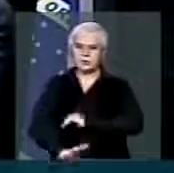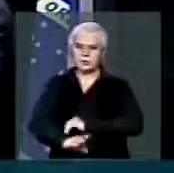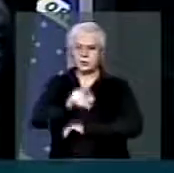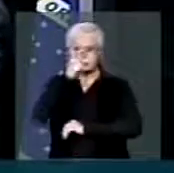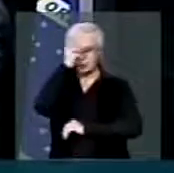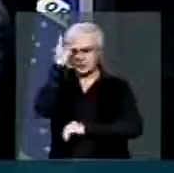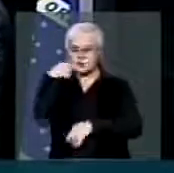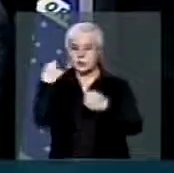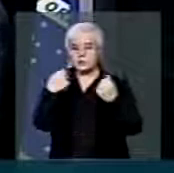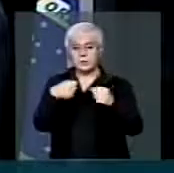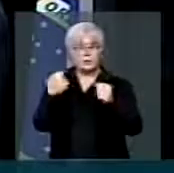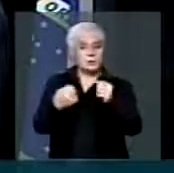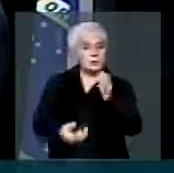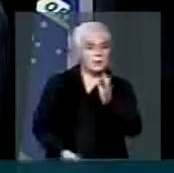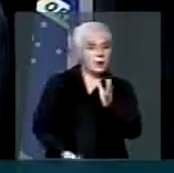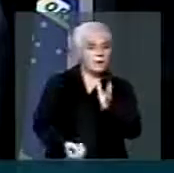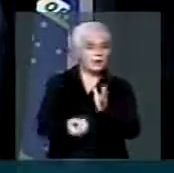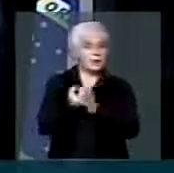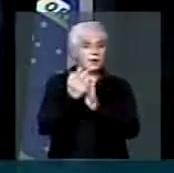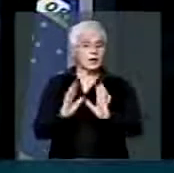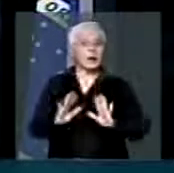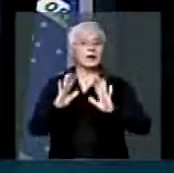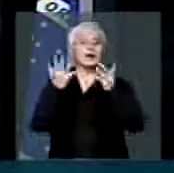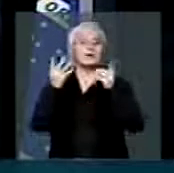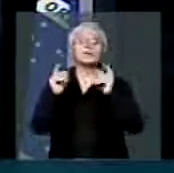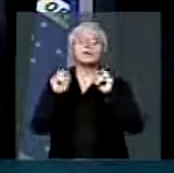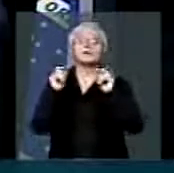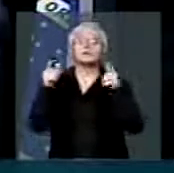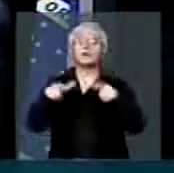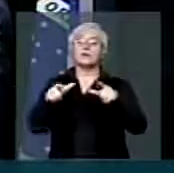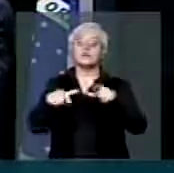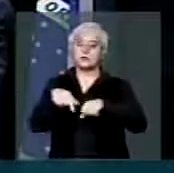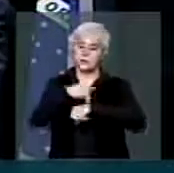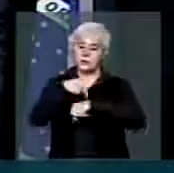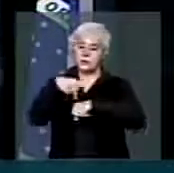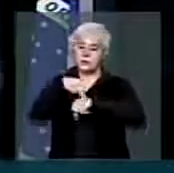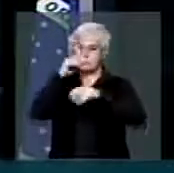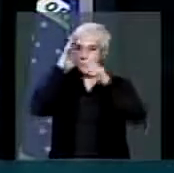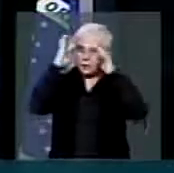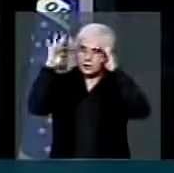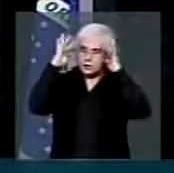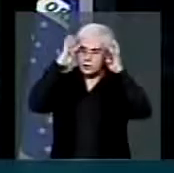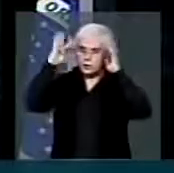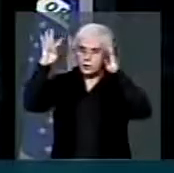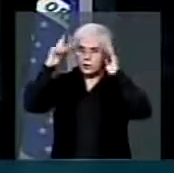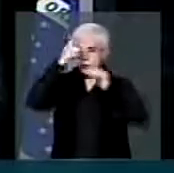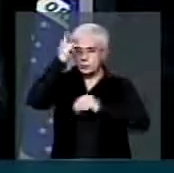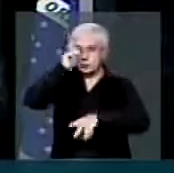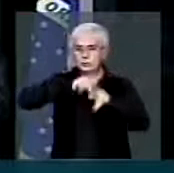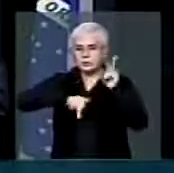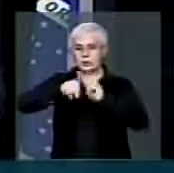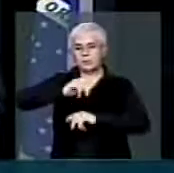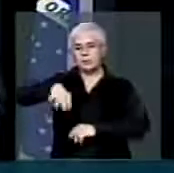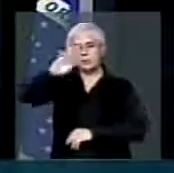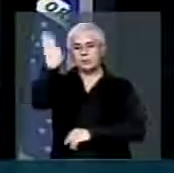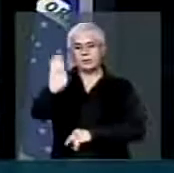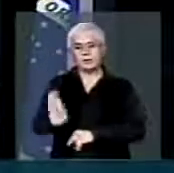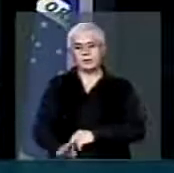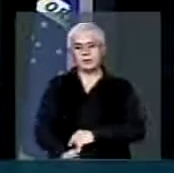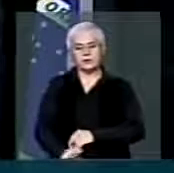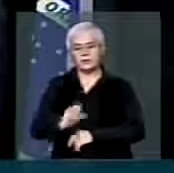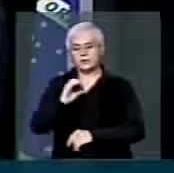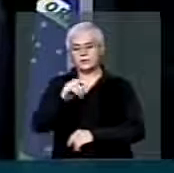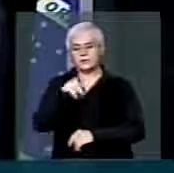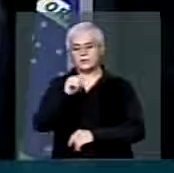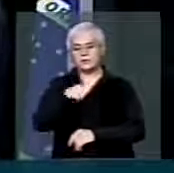precisava estar acontecendo no país dos sonhos dos brasileiros. A Copa dos Sonhos